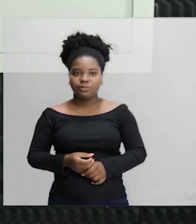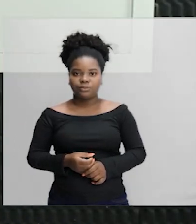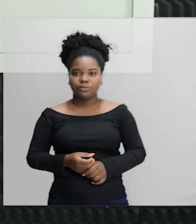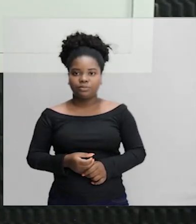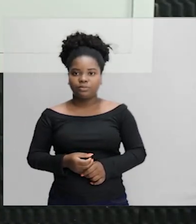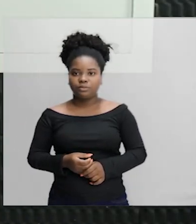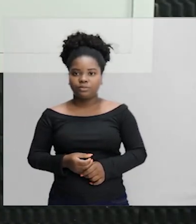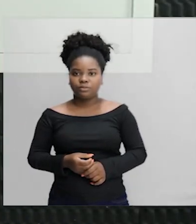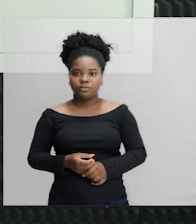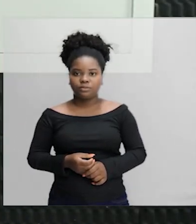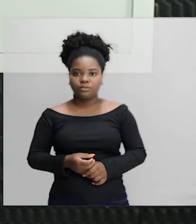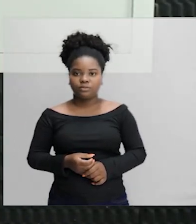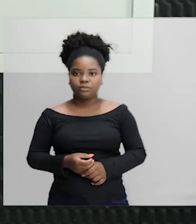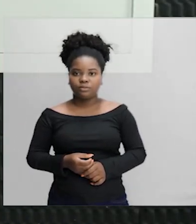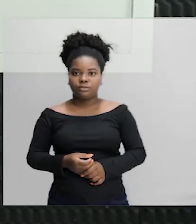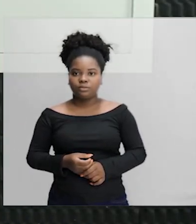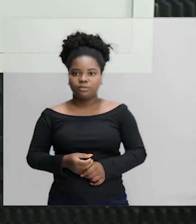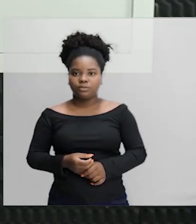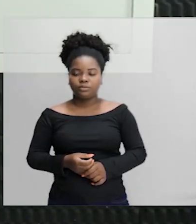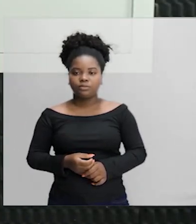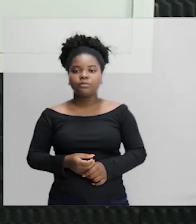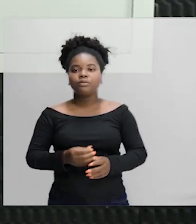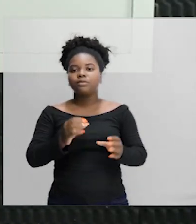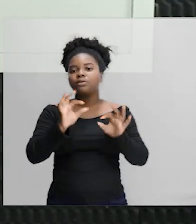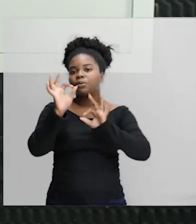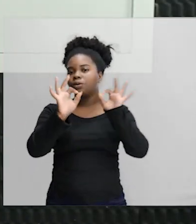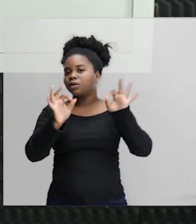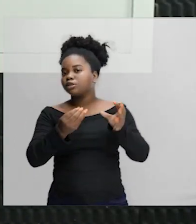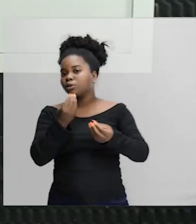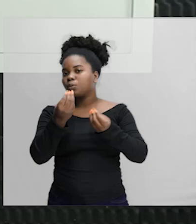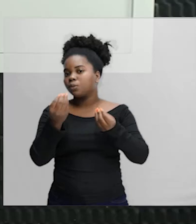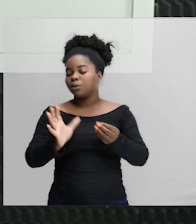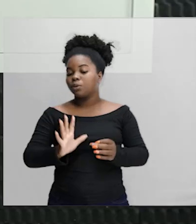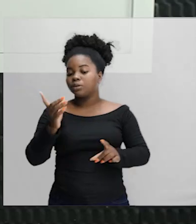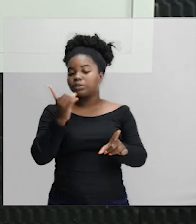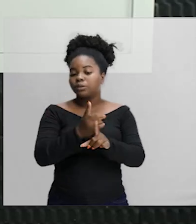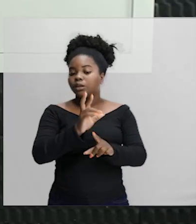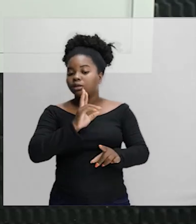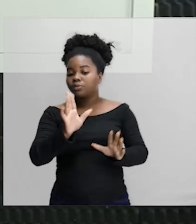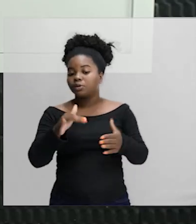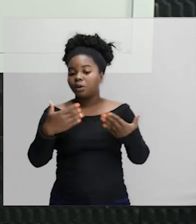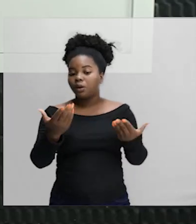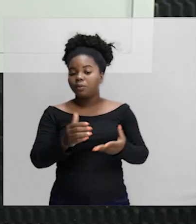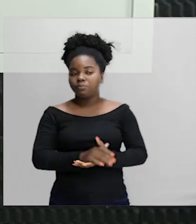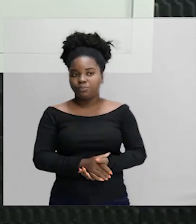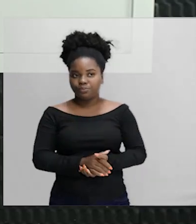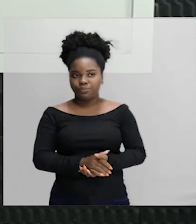O comprimento é 16. Então vai ficar o seguinte, ó. Vou arrumar aqui essa casa.